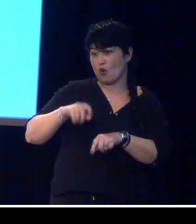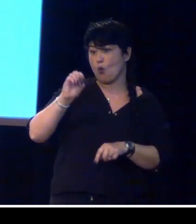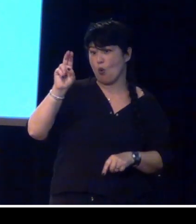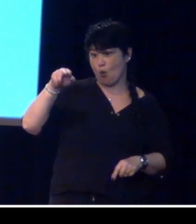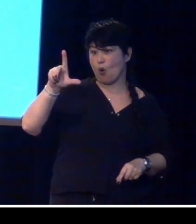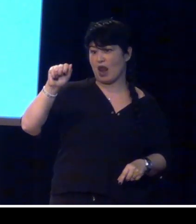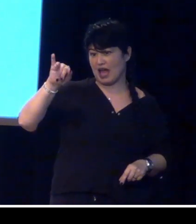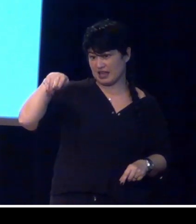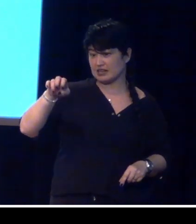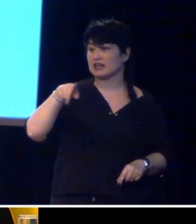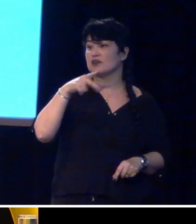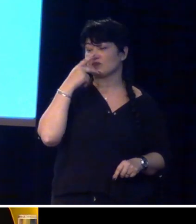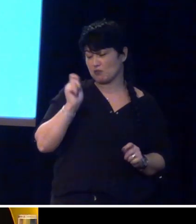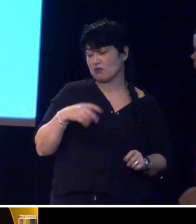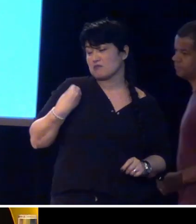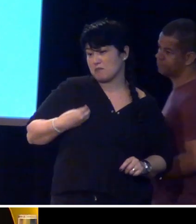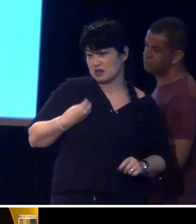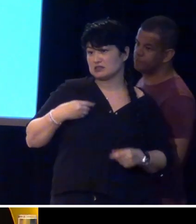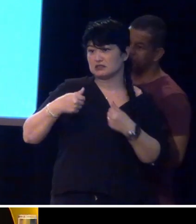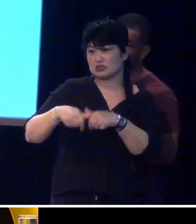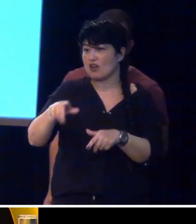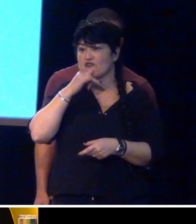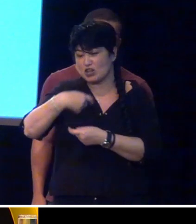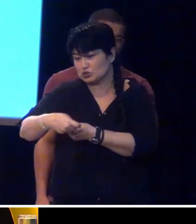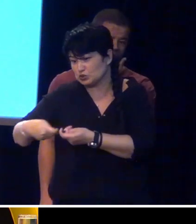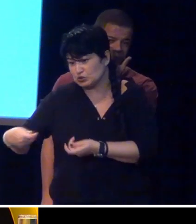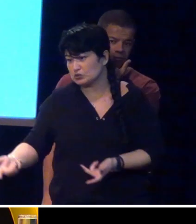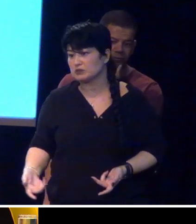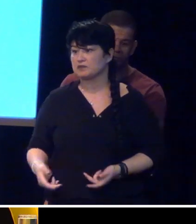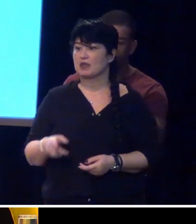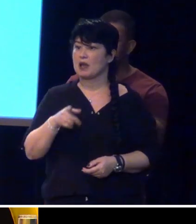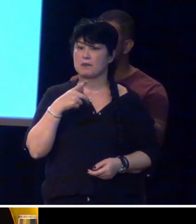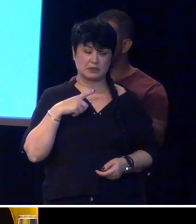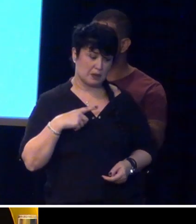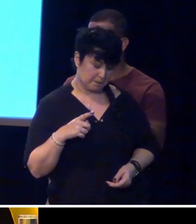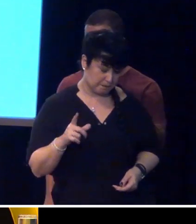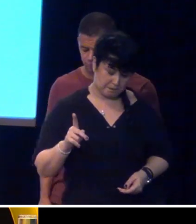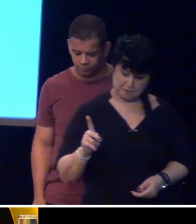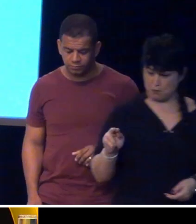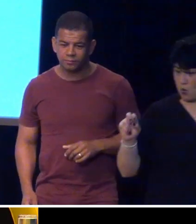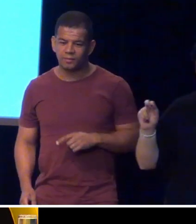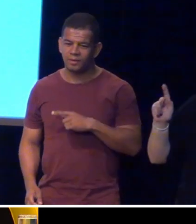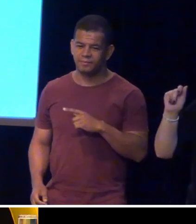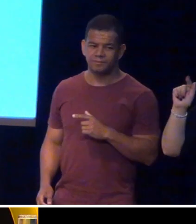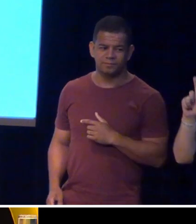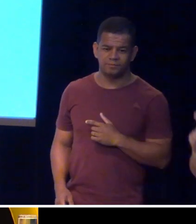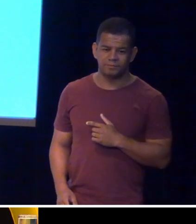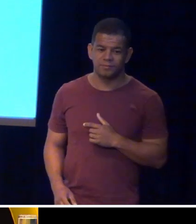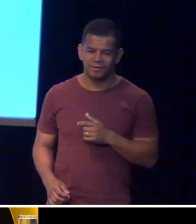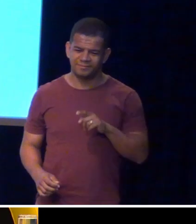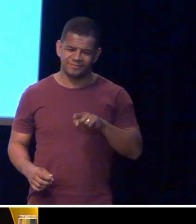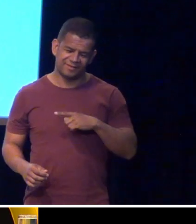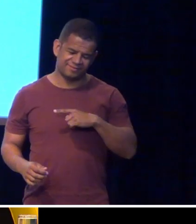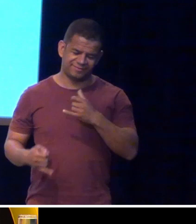ensino presencial. Então, um jogo de crie sua propaganda, né, e